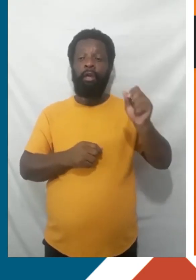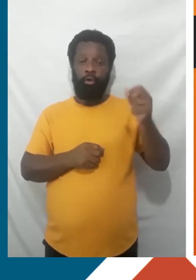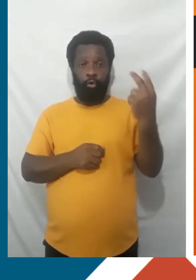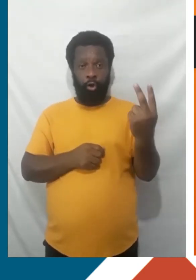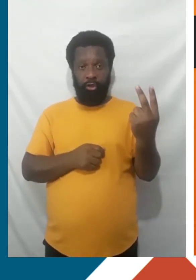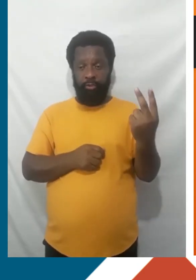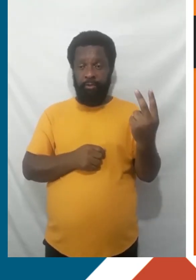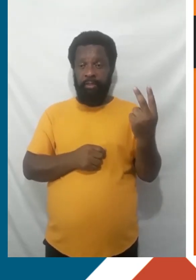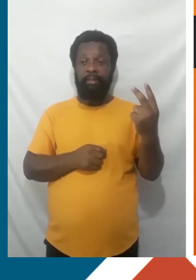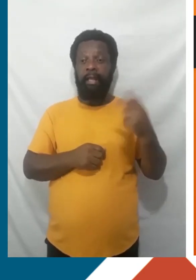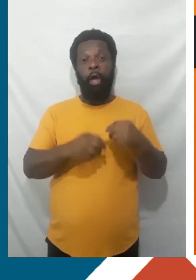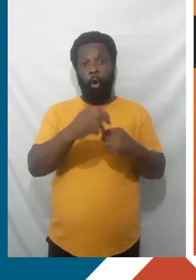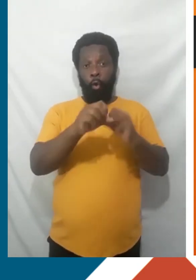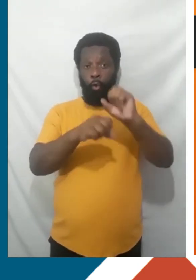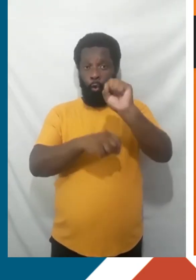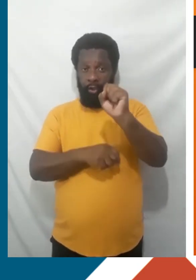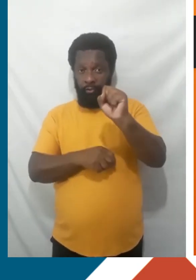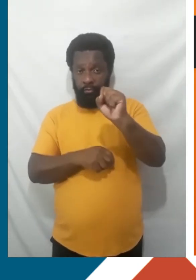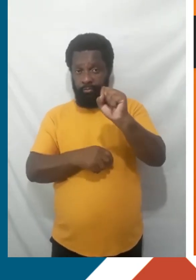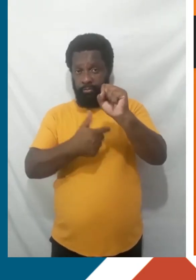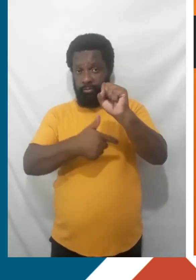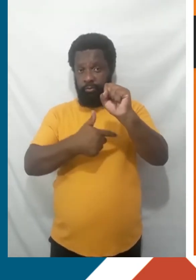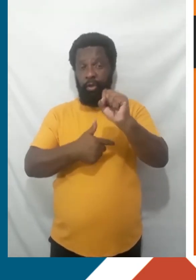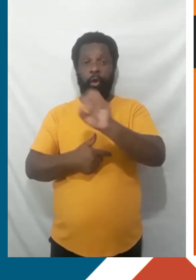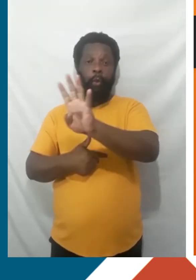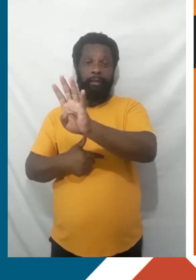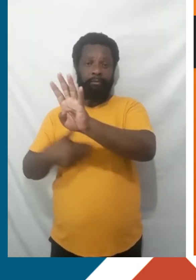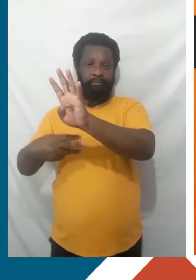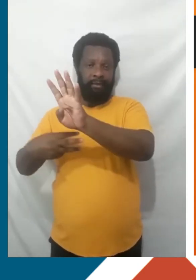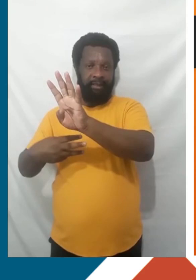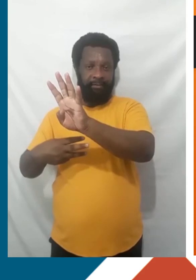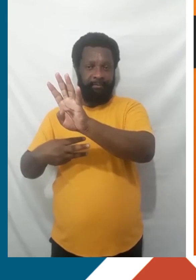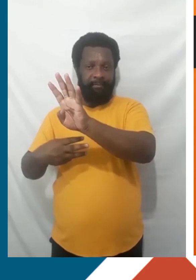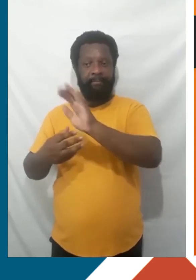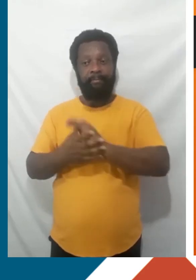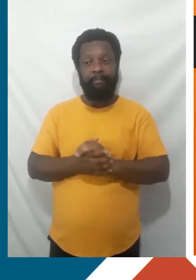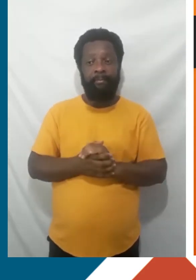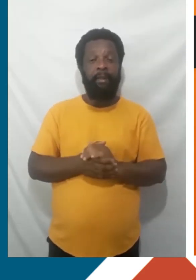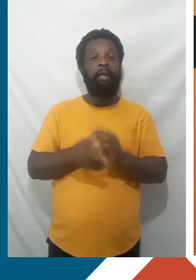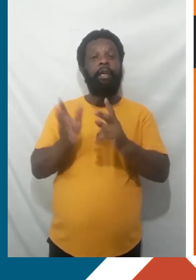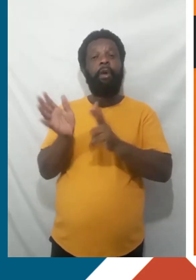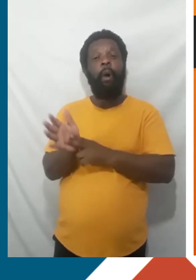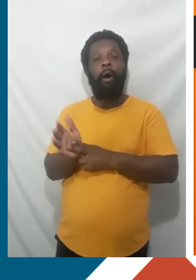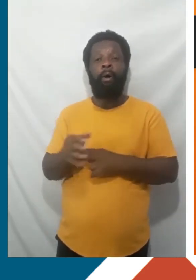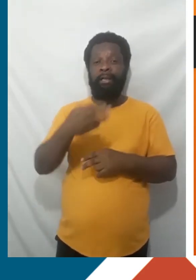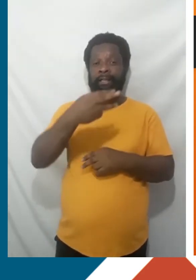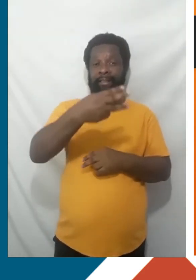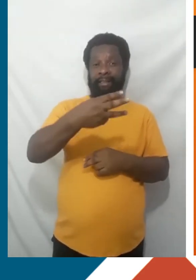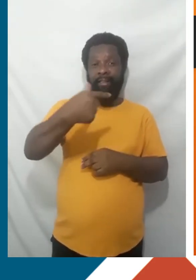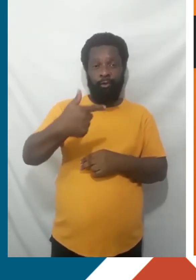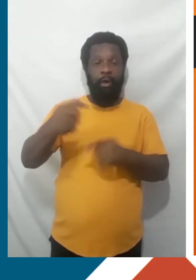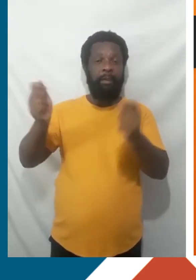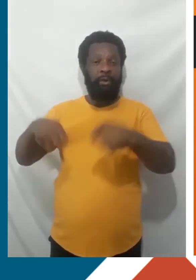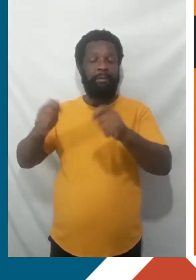que é o próprio 2, 8 para o segundo dígito e 4 para o terceiro dígito, o que dá